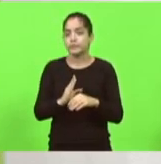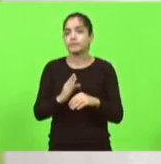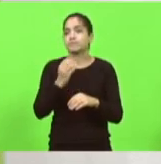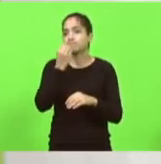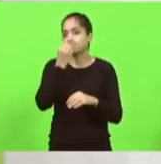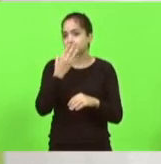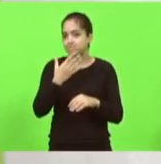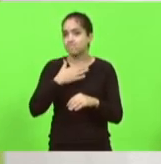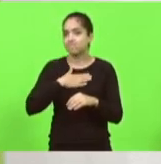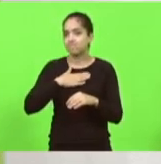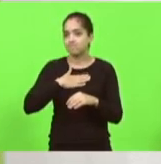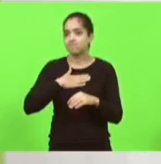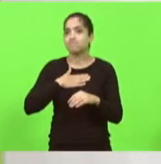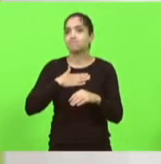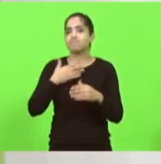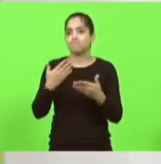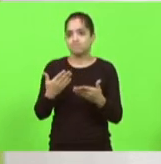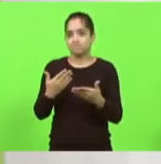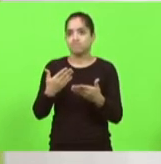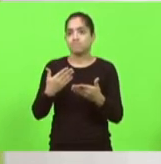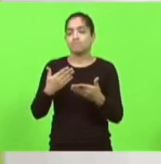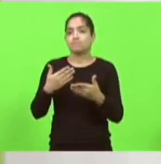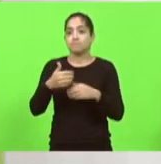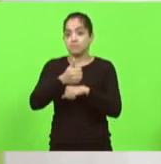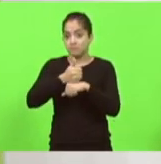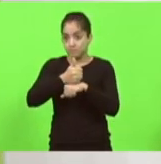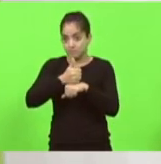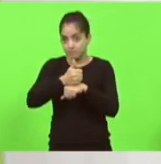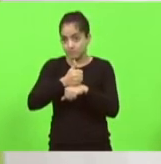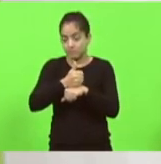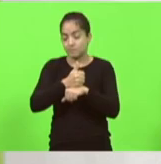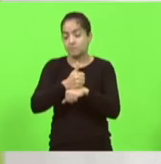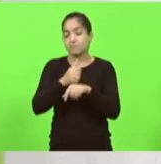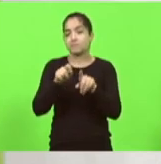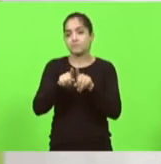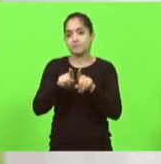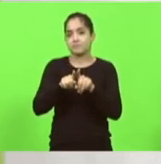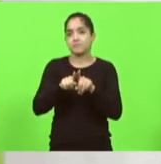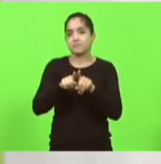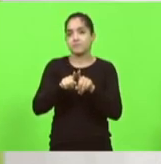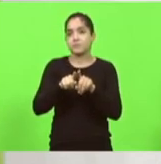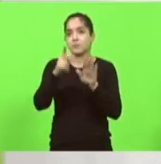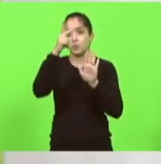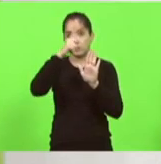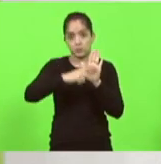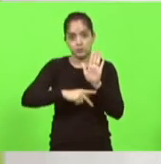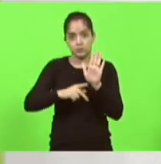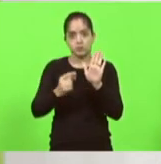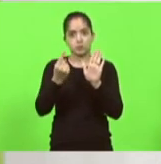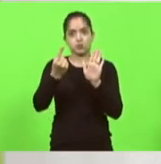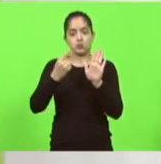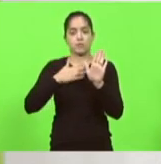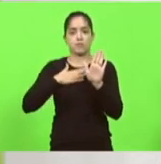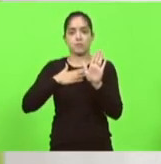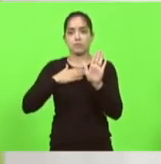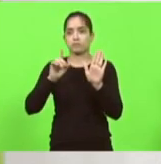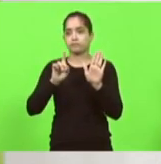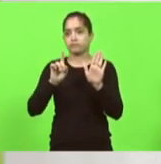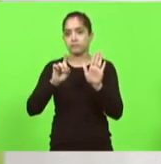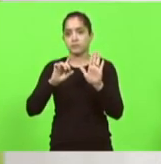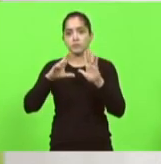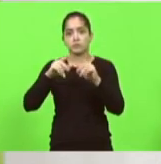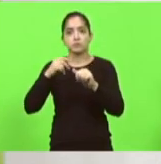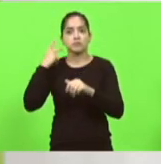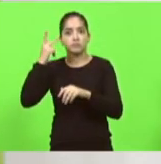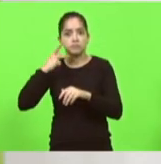mim, é muito bom para a minha carreira, foi muito bom. E eu gostaria apenas de lembrar que o projeto não foi uma coisa só minha. Foi das procuradoras, a doutora